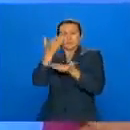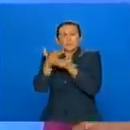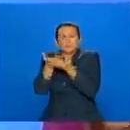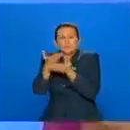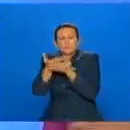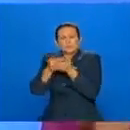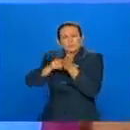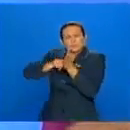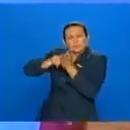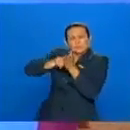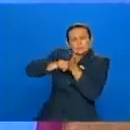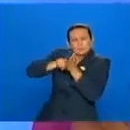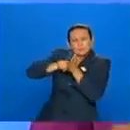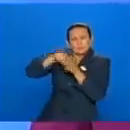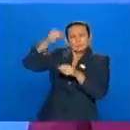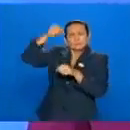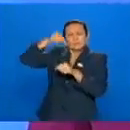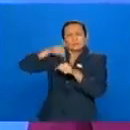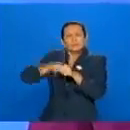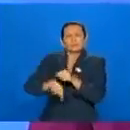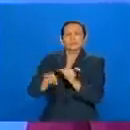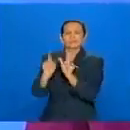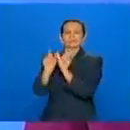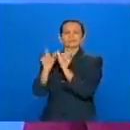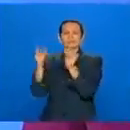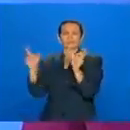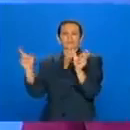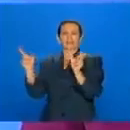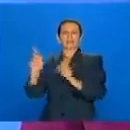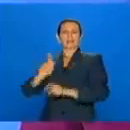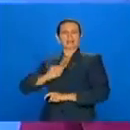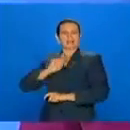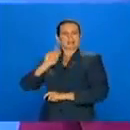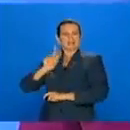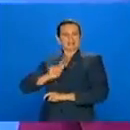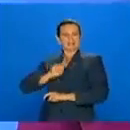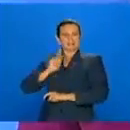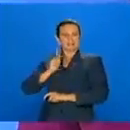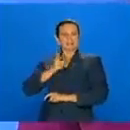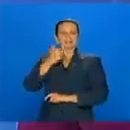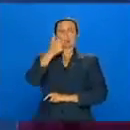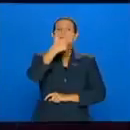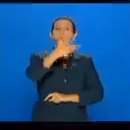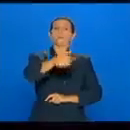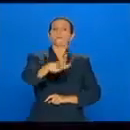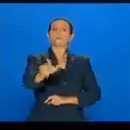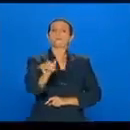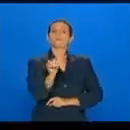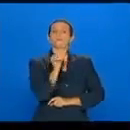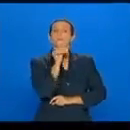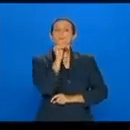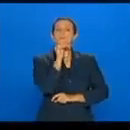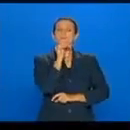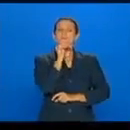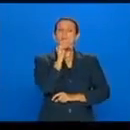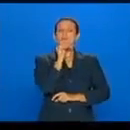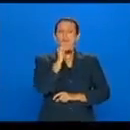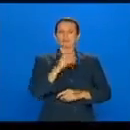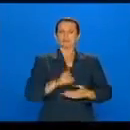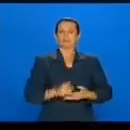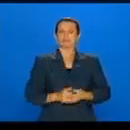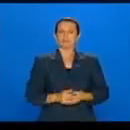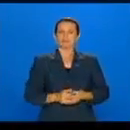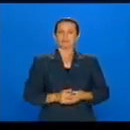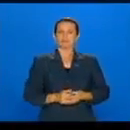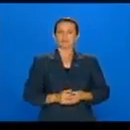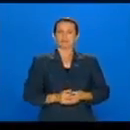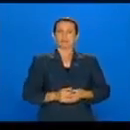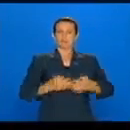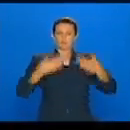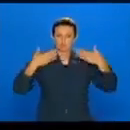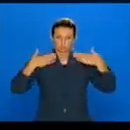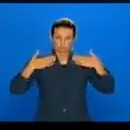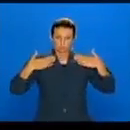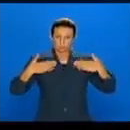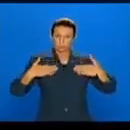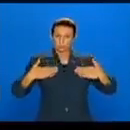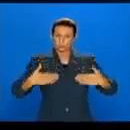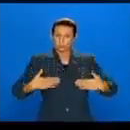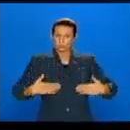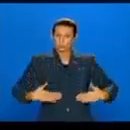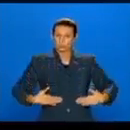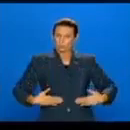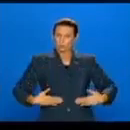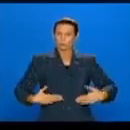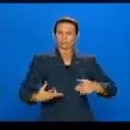Para clarificar isso tudo, observem mais um exemplo. Todos nós temos um corpo.